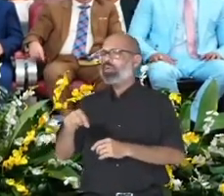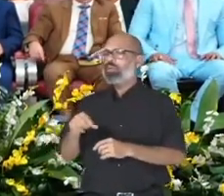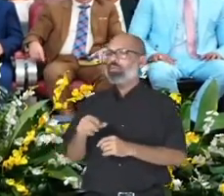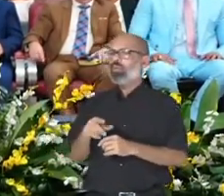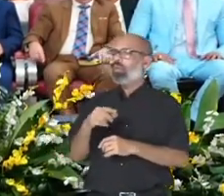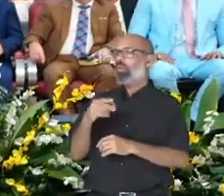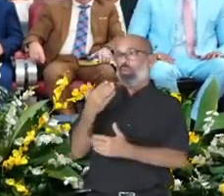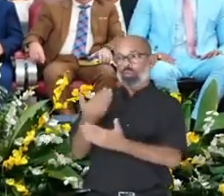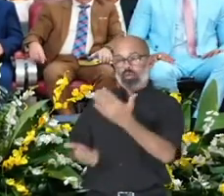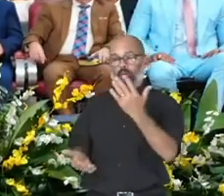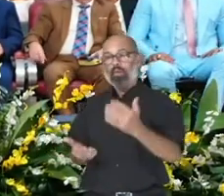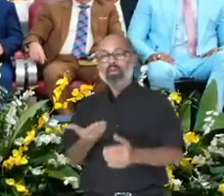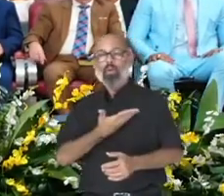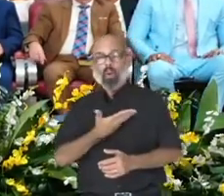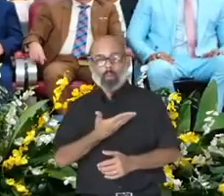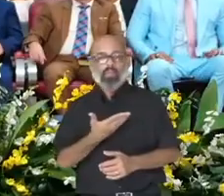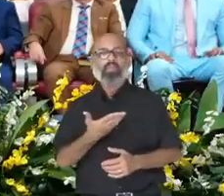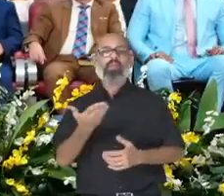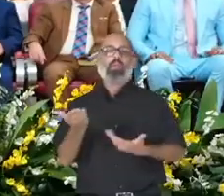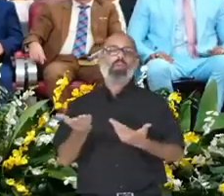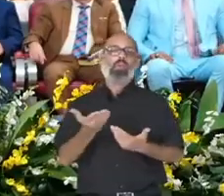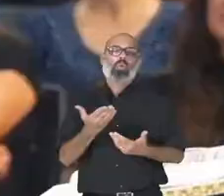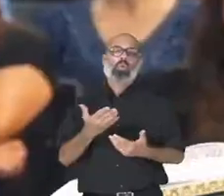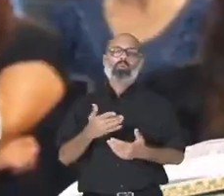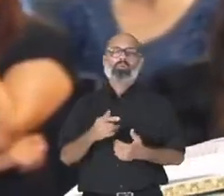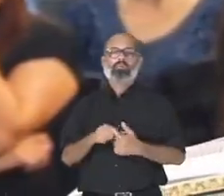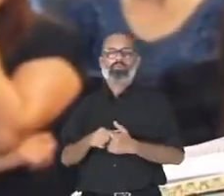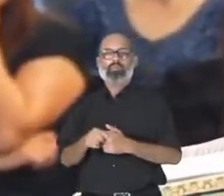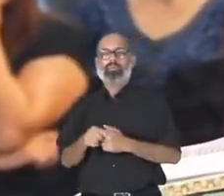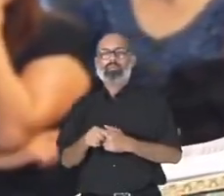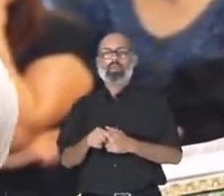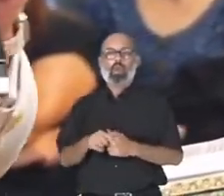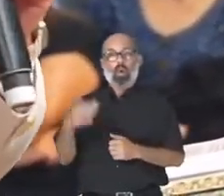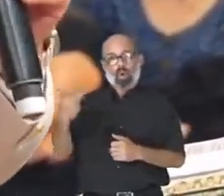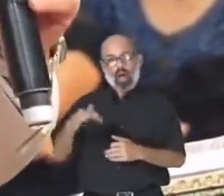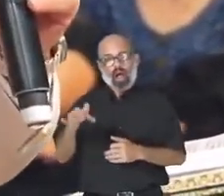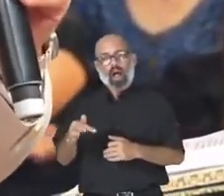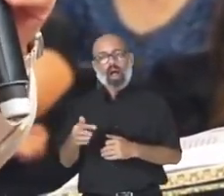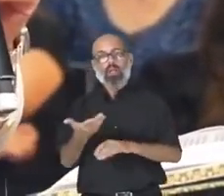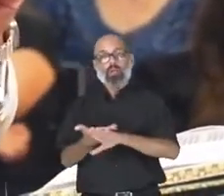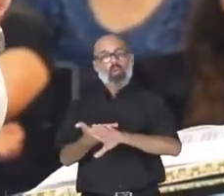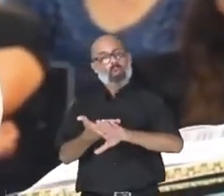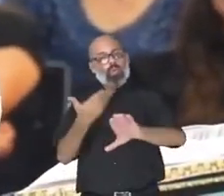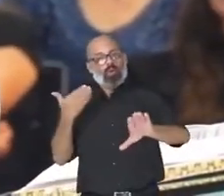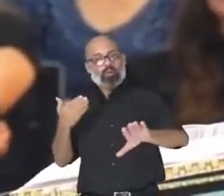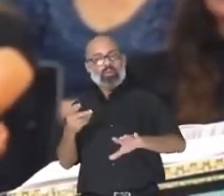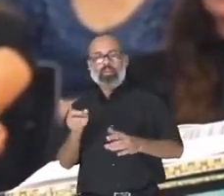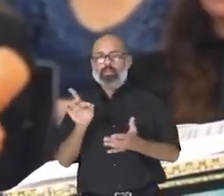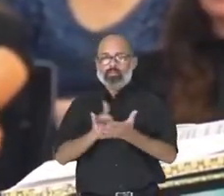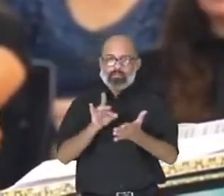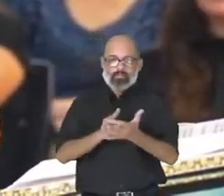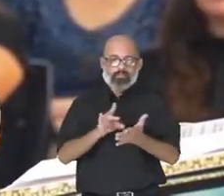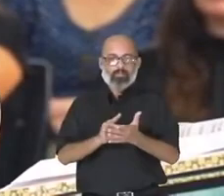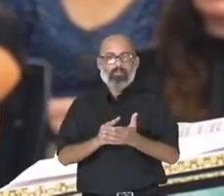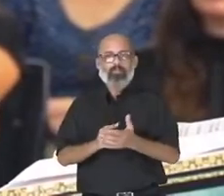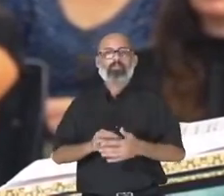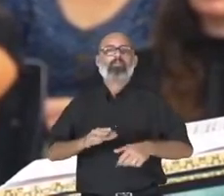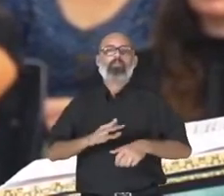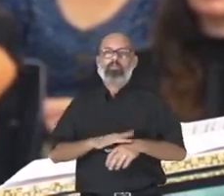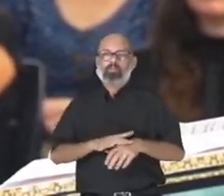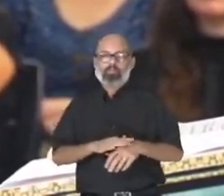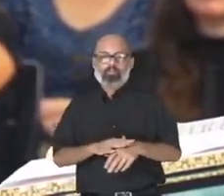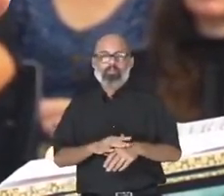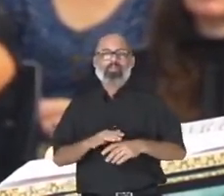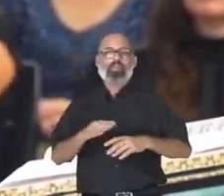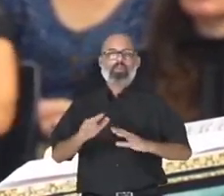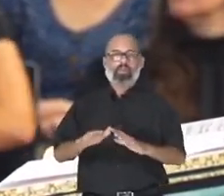que perdeu alguém que você amava muito. A dor da separação, quando há um amor verdadeiro, ele chega a machucar.